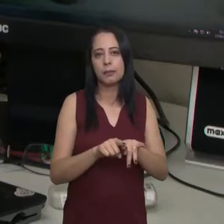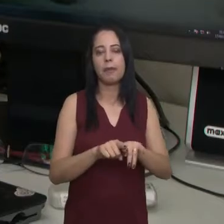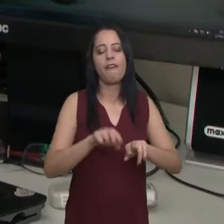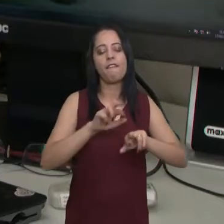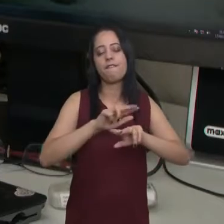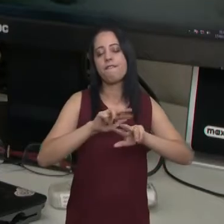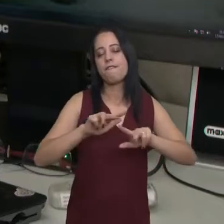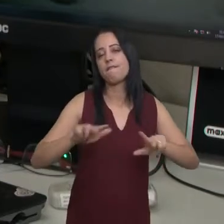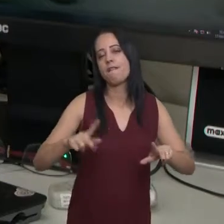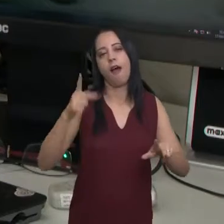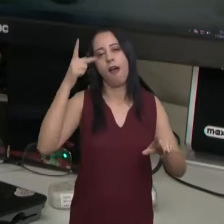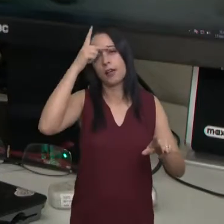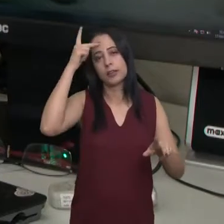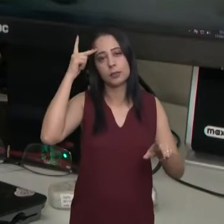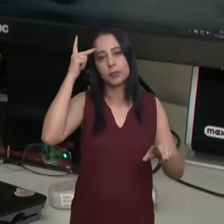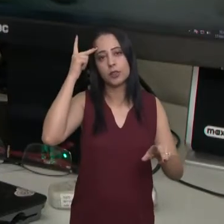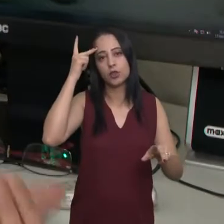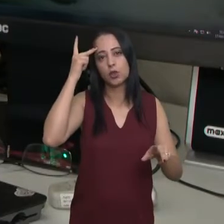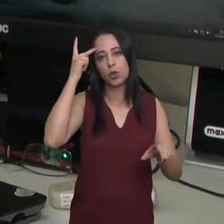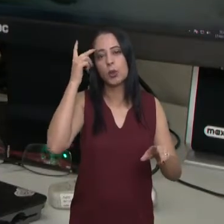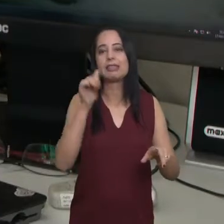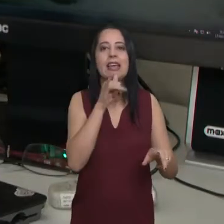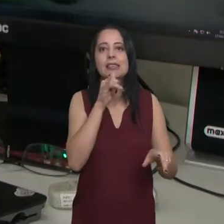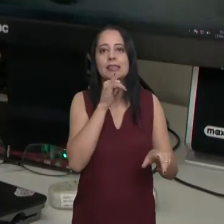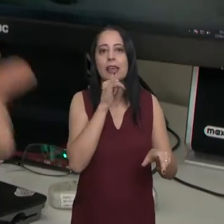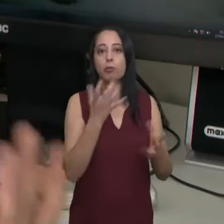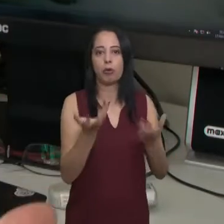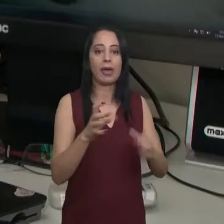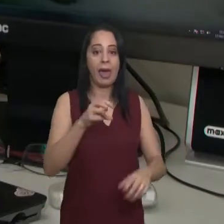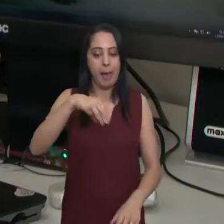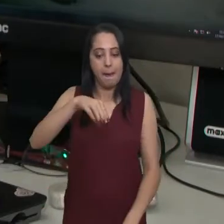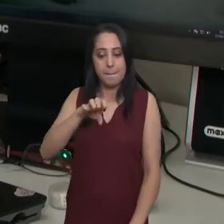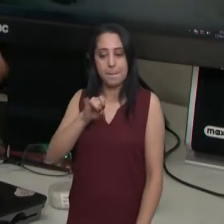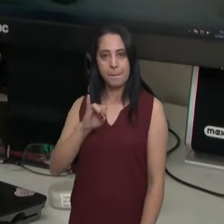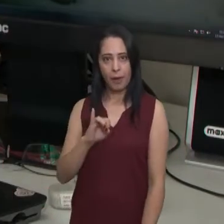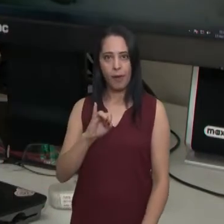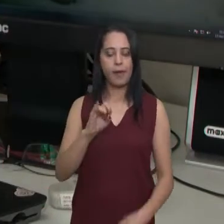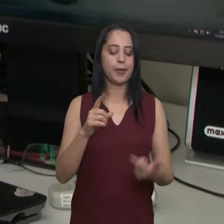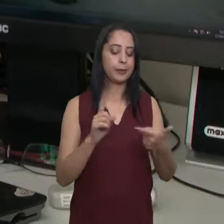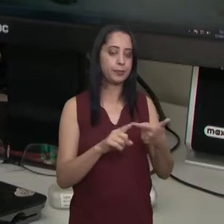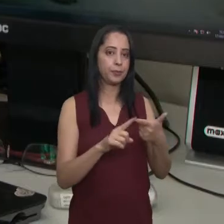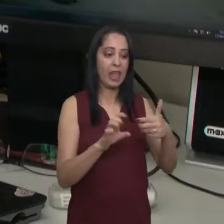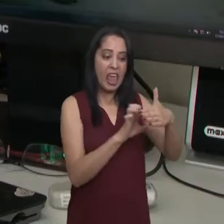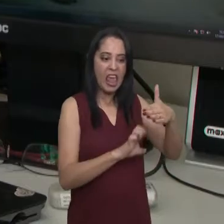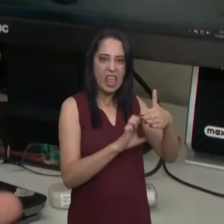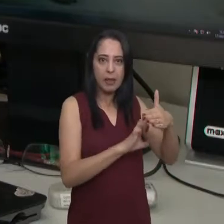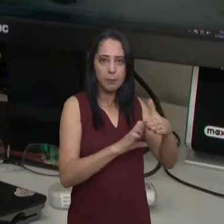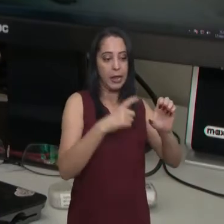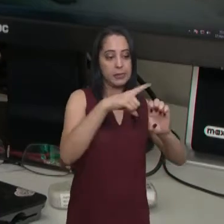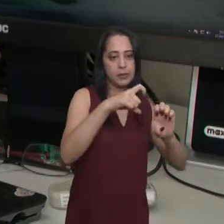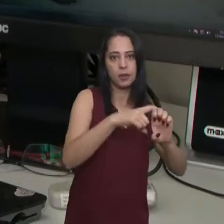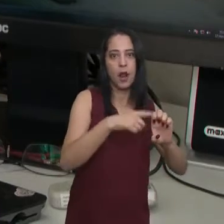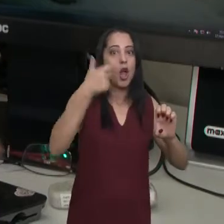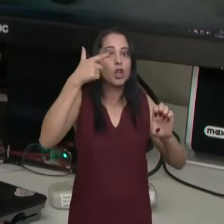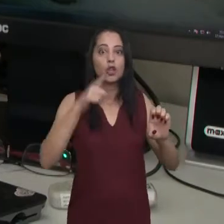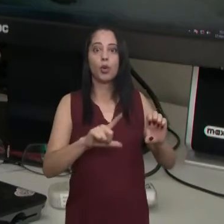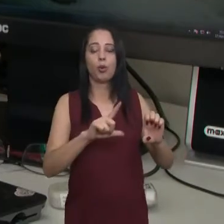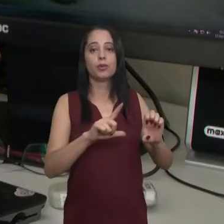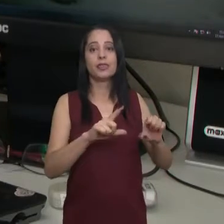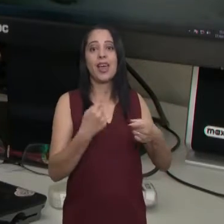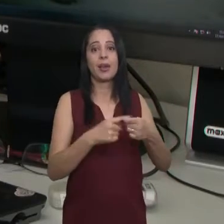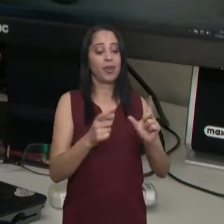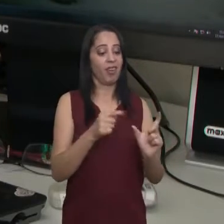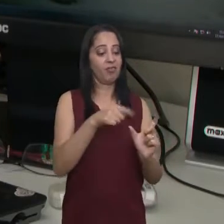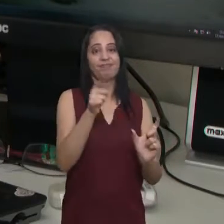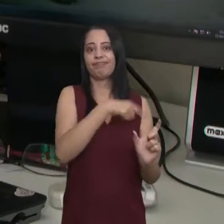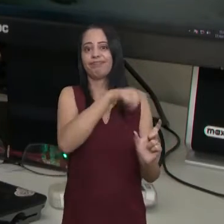estão nos procurando por conta de abertura de empresa. Às vezes vai abrir uma MEI, uma microempresa e não consegue porque o título